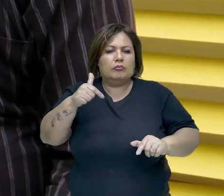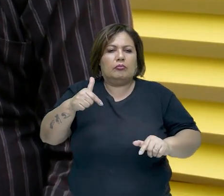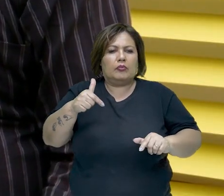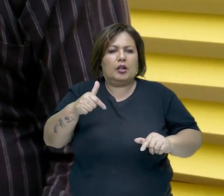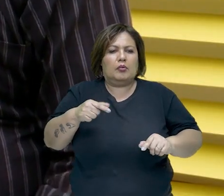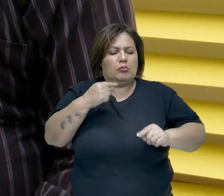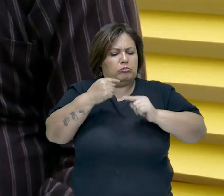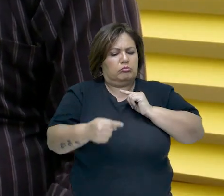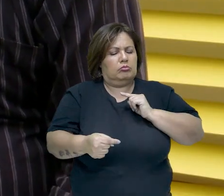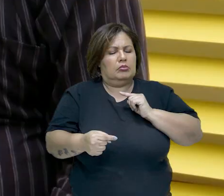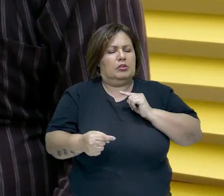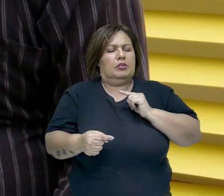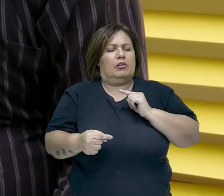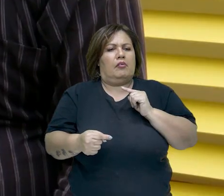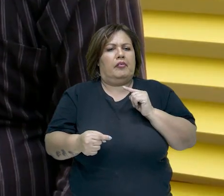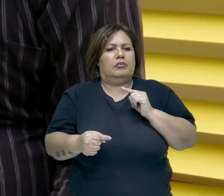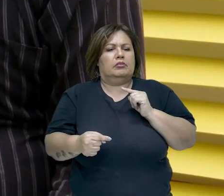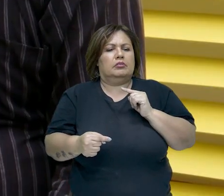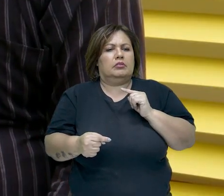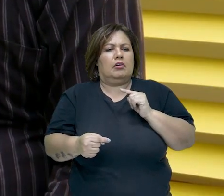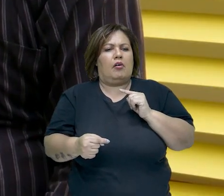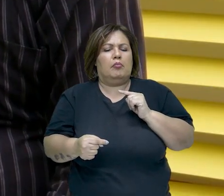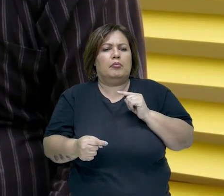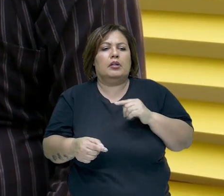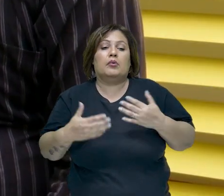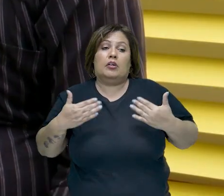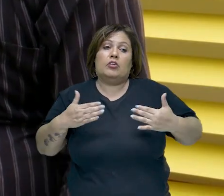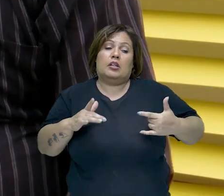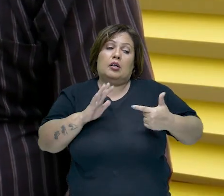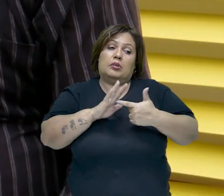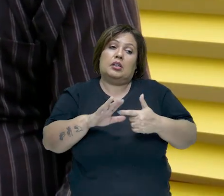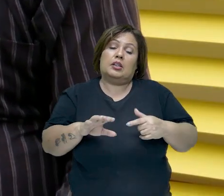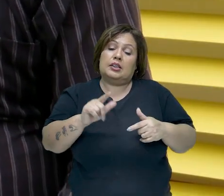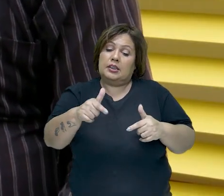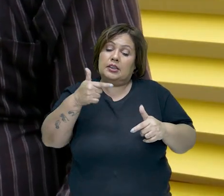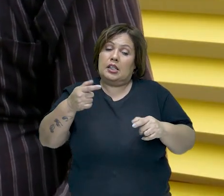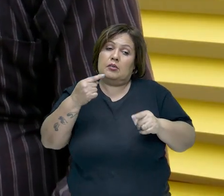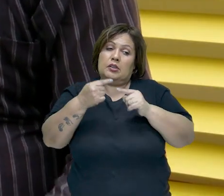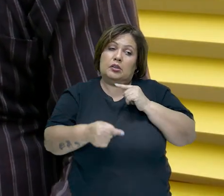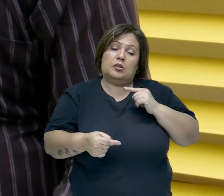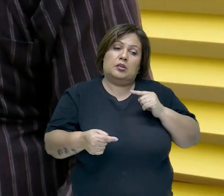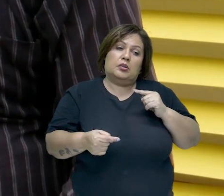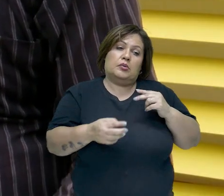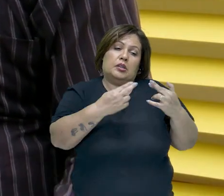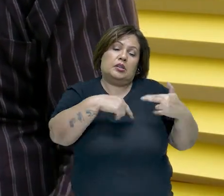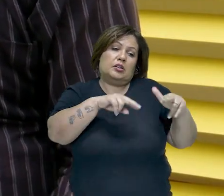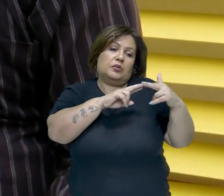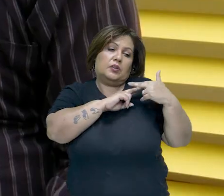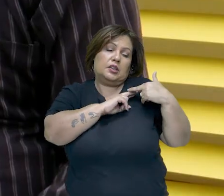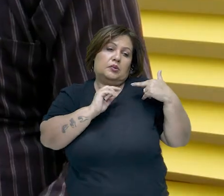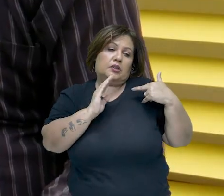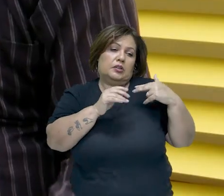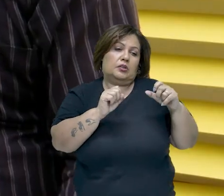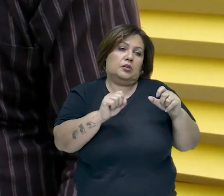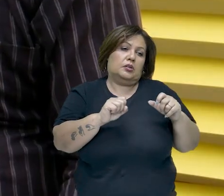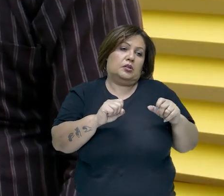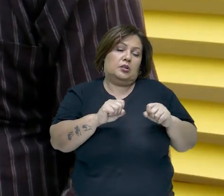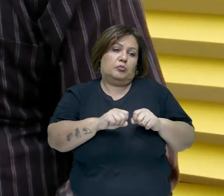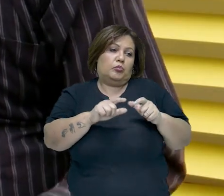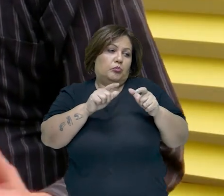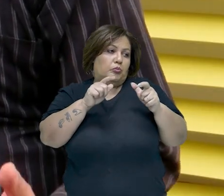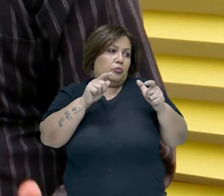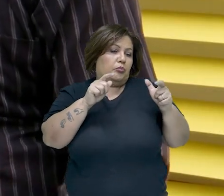arma ilegal, porque já está provado que essas armas ilegais elas são responsáveis diretas pelo